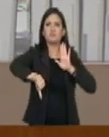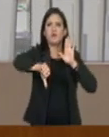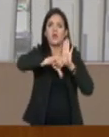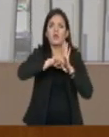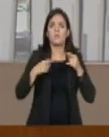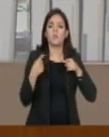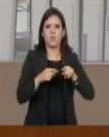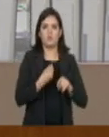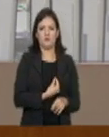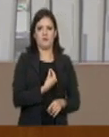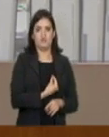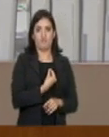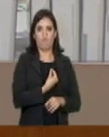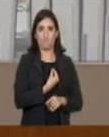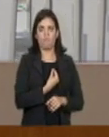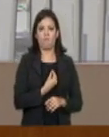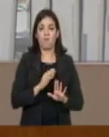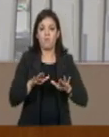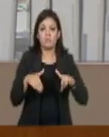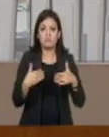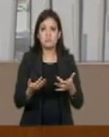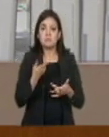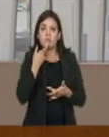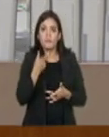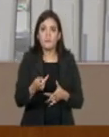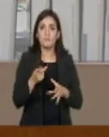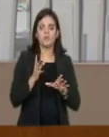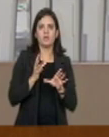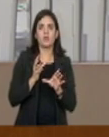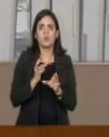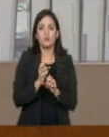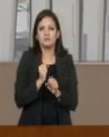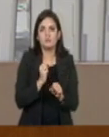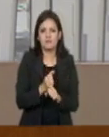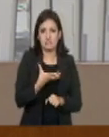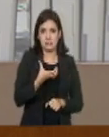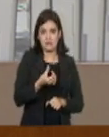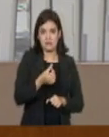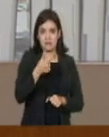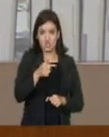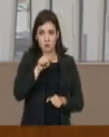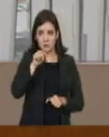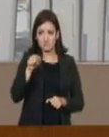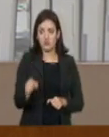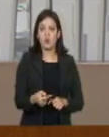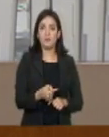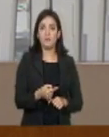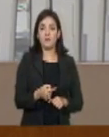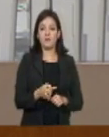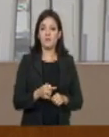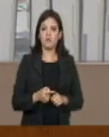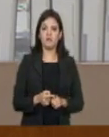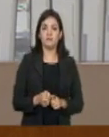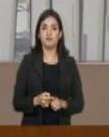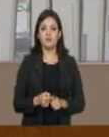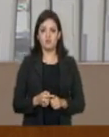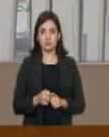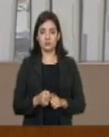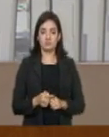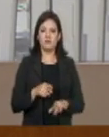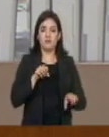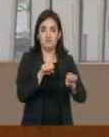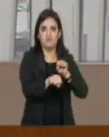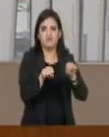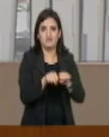vida. E quando se fala nessa contabilidade de 662 mil homicídios, não entra acidente de